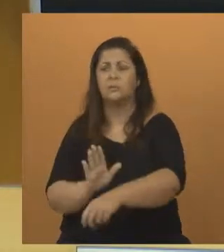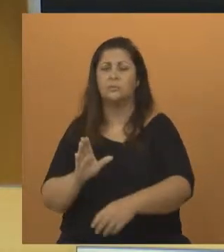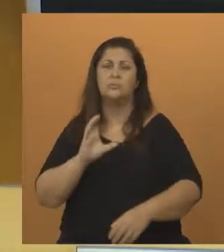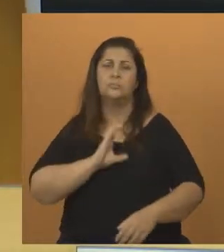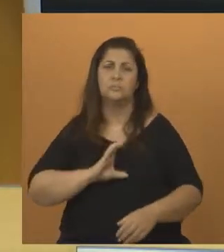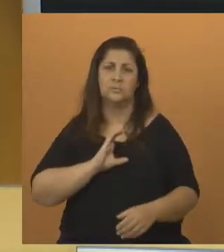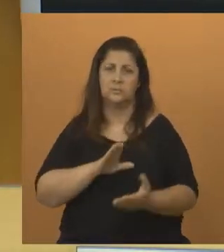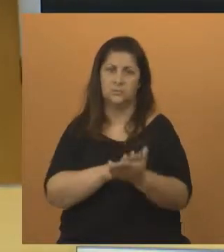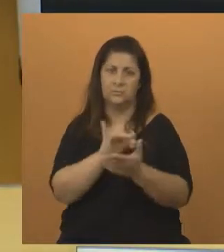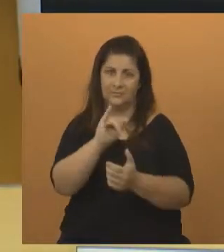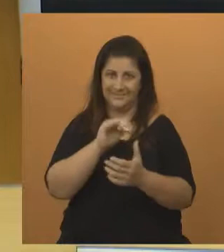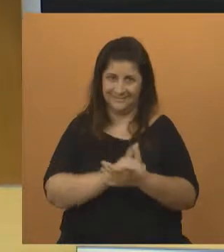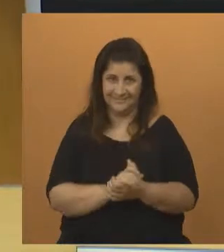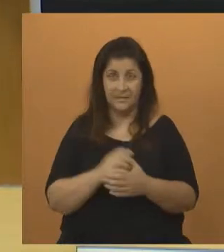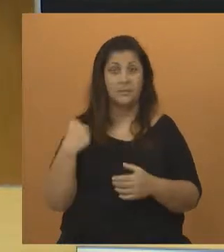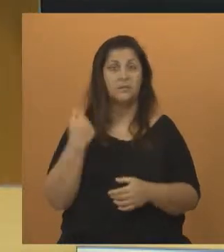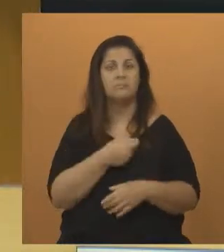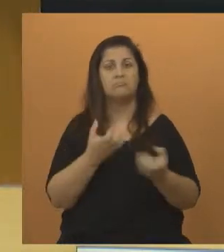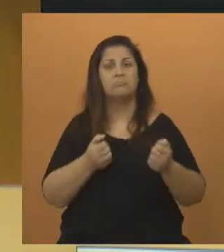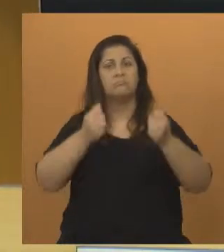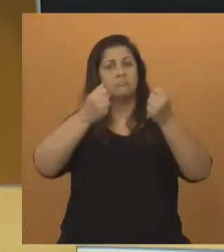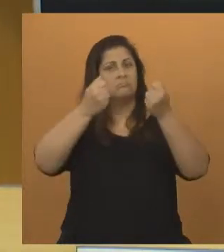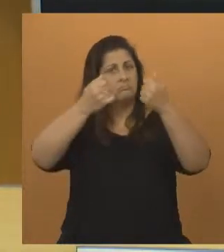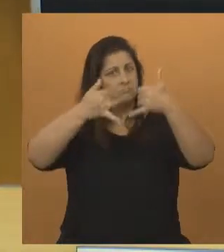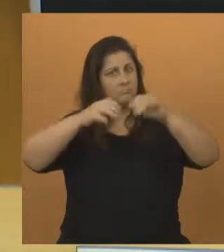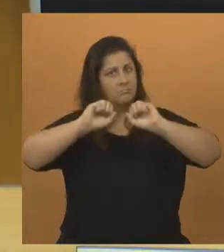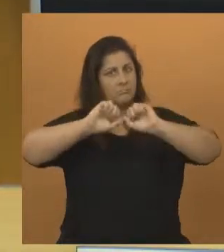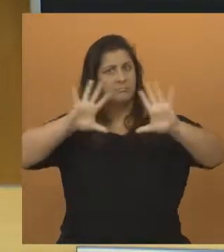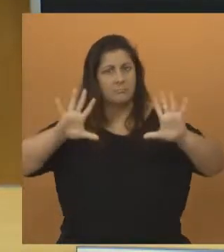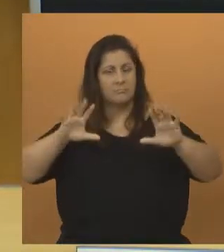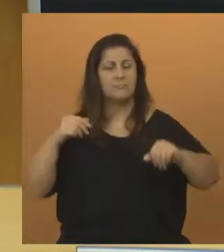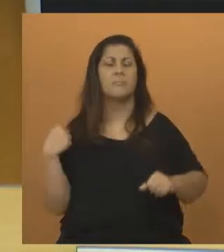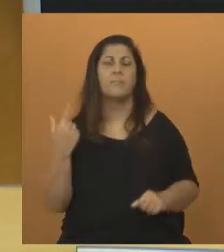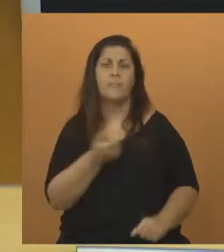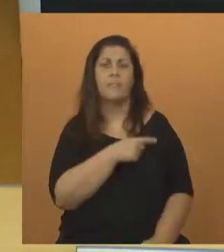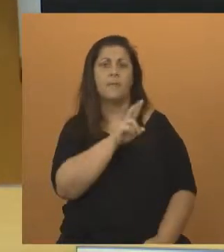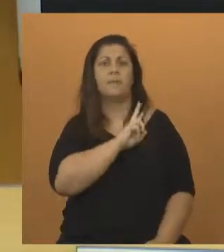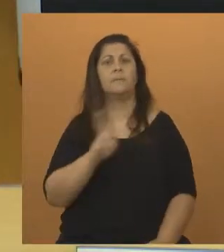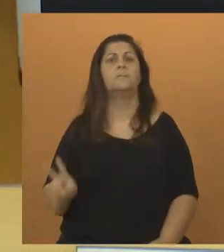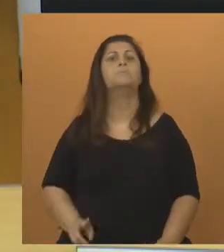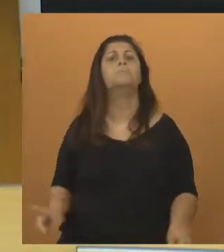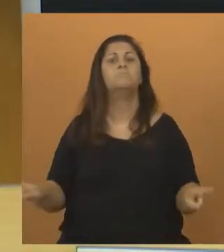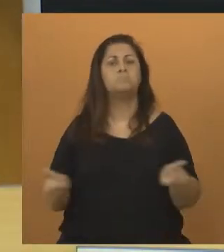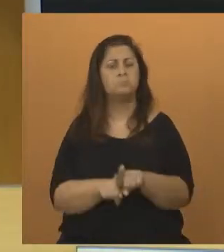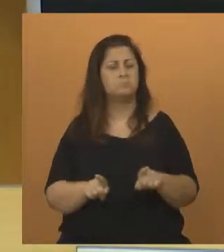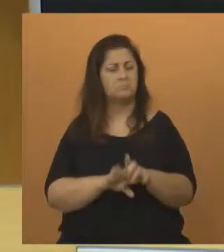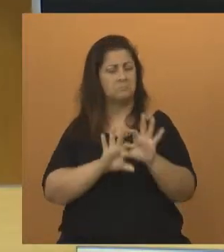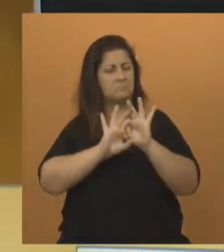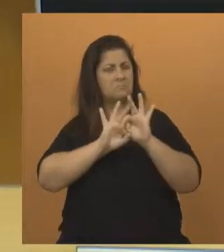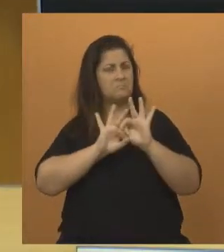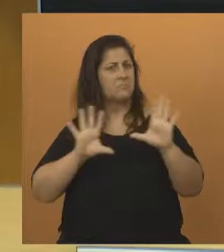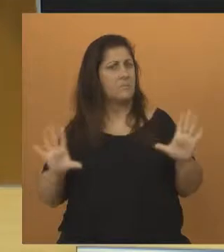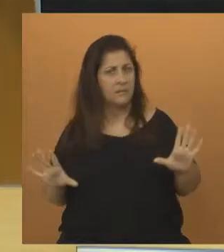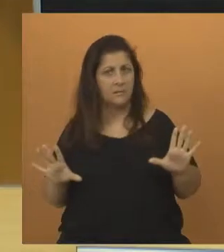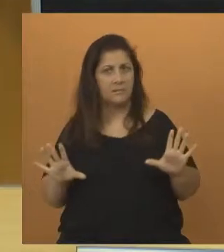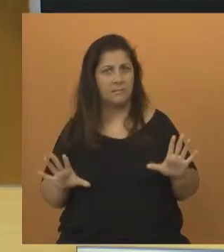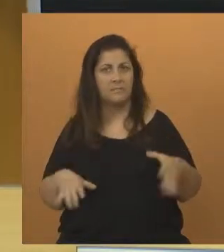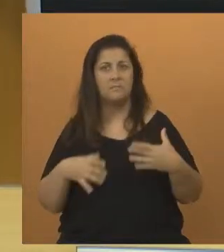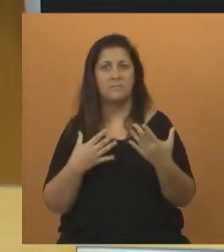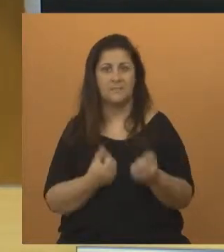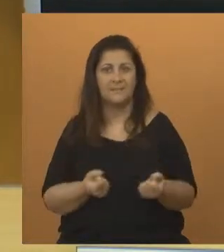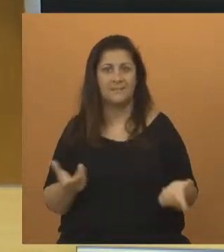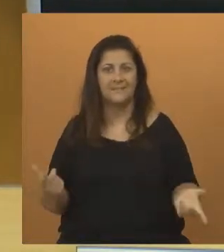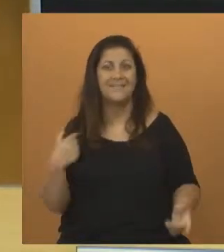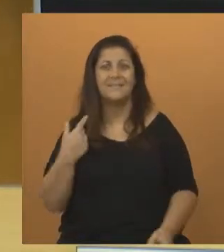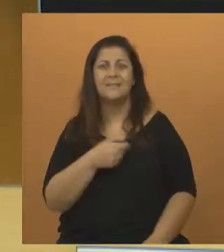isso que a gente quer deixar bem claro. E, da mesma forma, nós, vereadores, estamos também abertos para receber, a gente